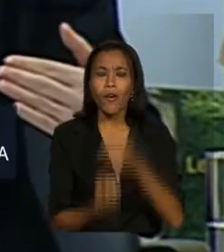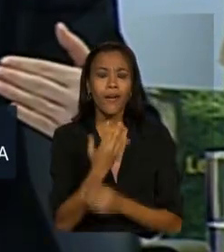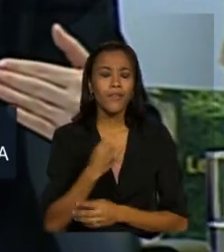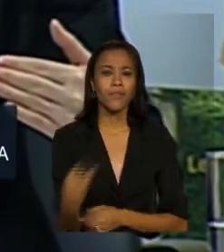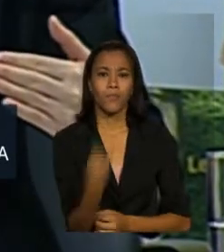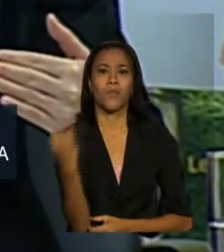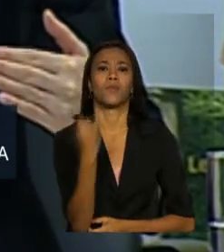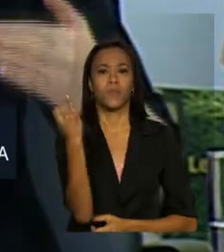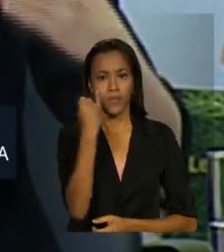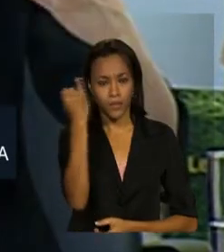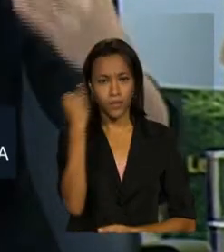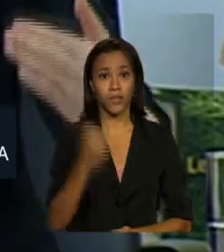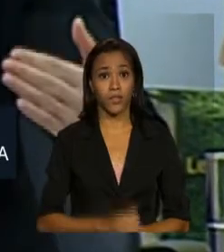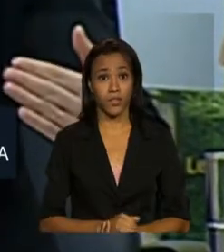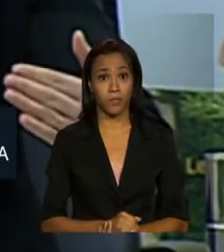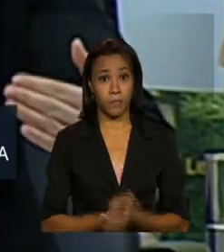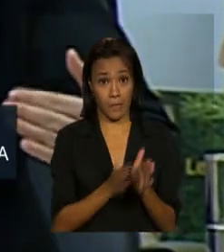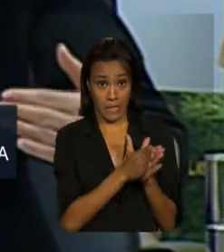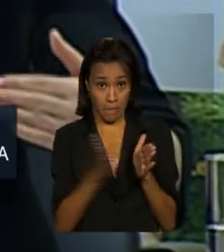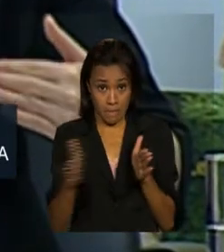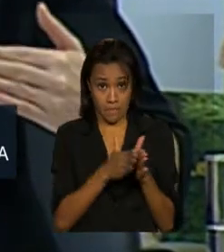que neste período,